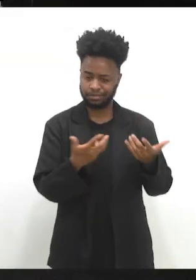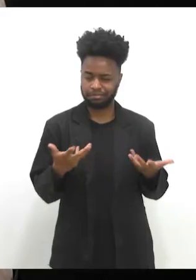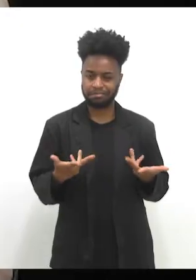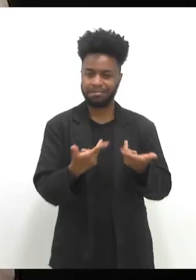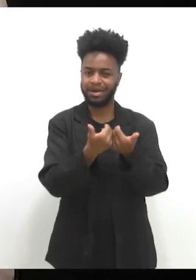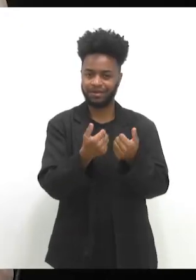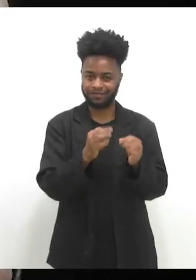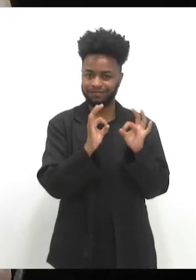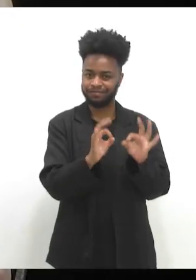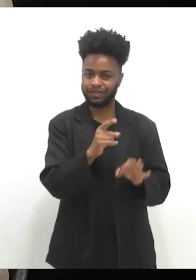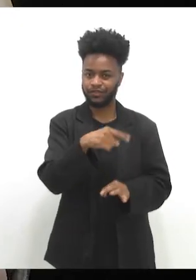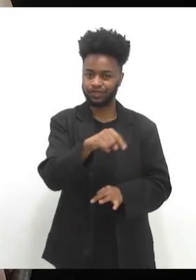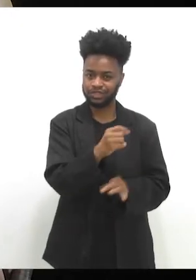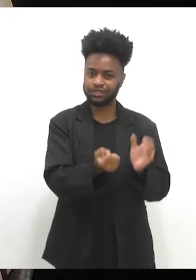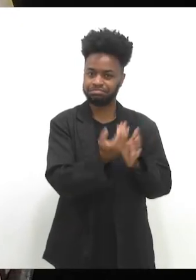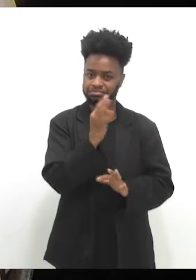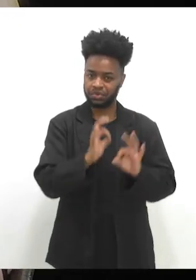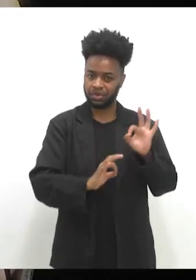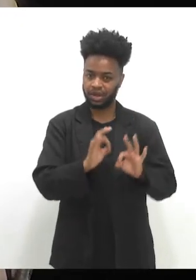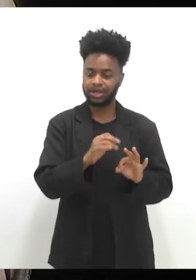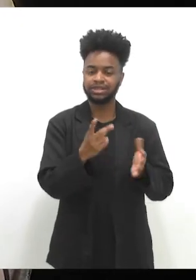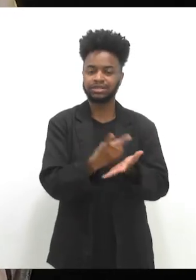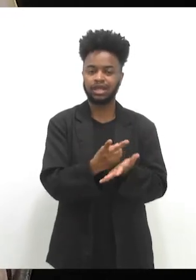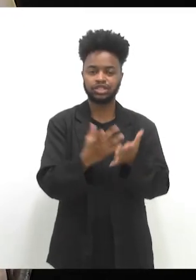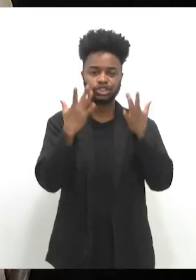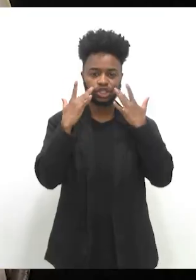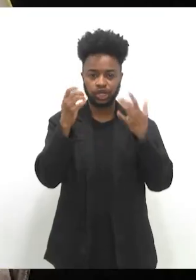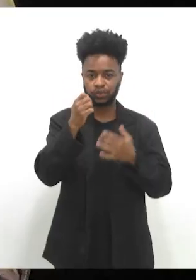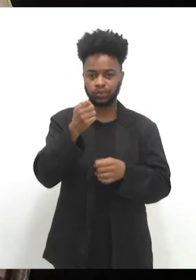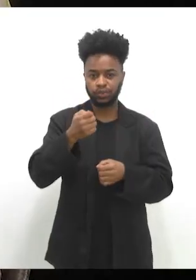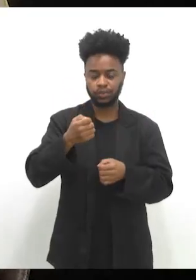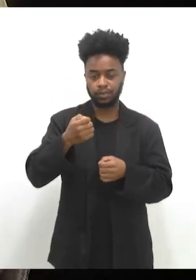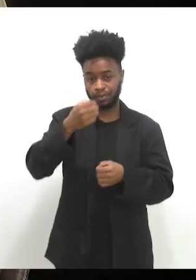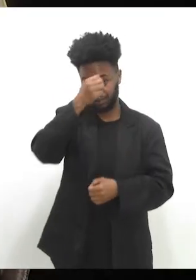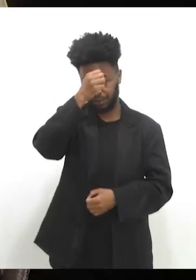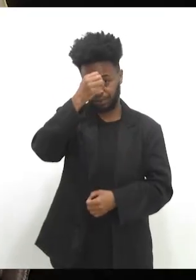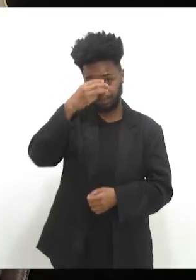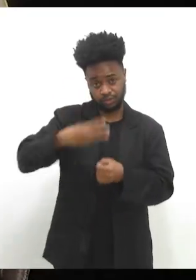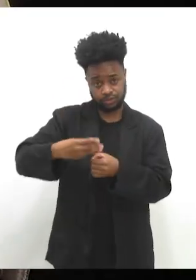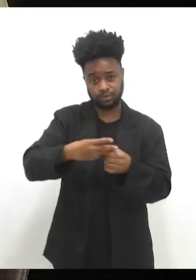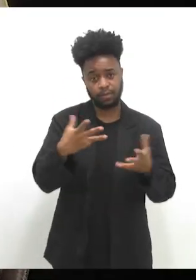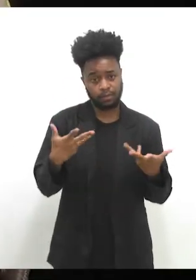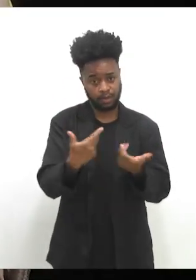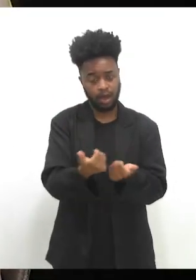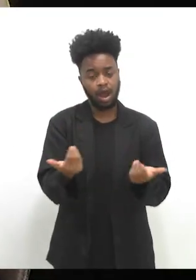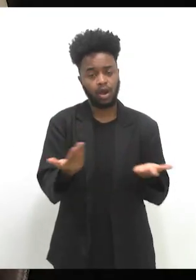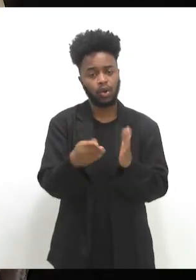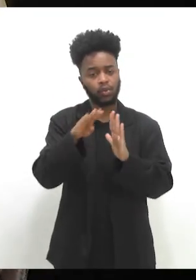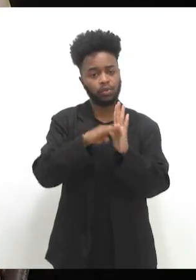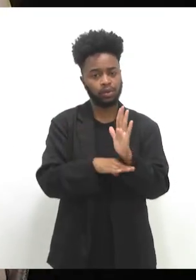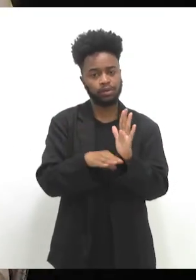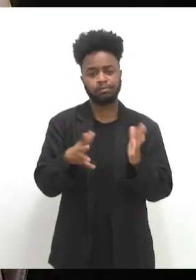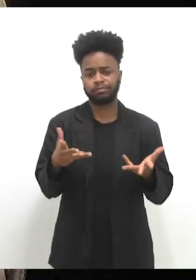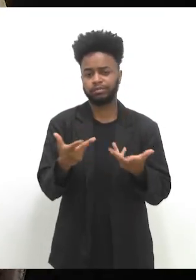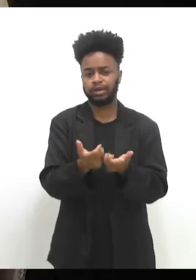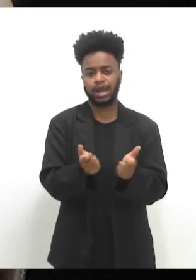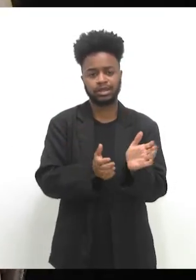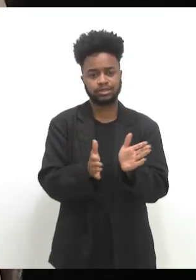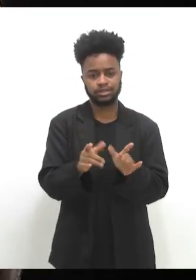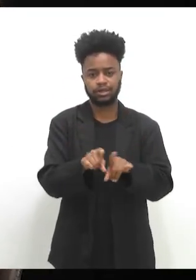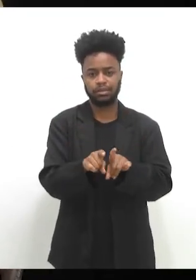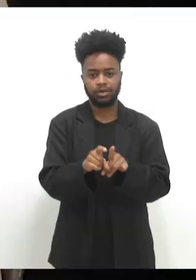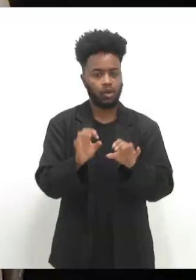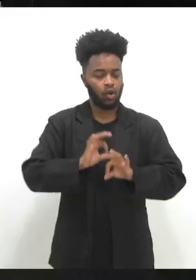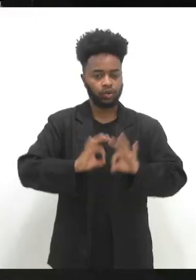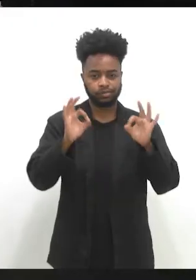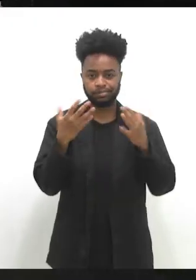pelo maravilhoso trabalho que vocês estão desenvolvendo. O Municipal sempre foi maravilhoso e agora está com programação incrível, acessível, o que é muito bom.